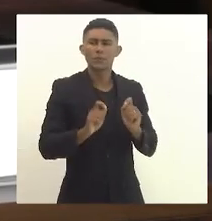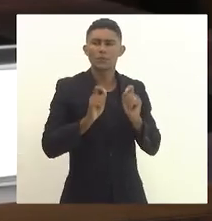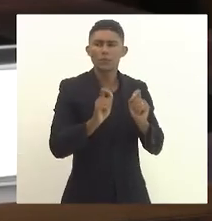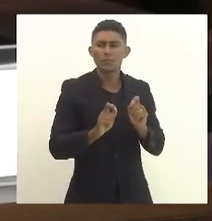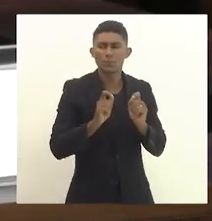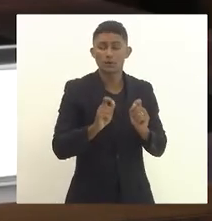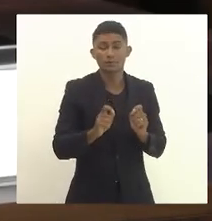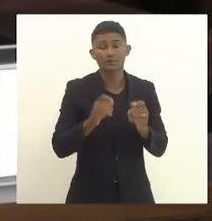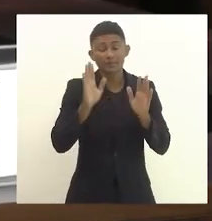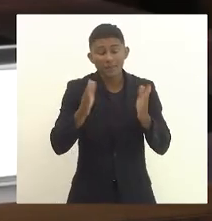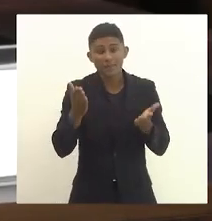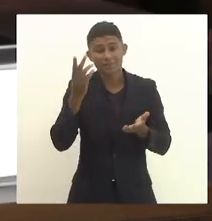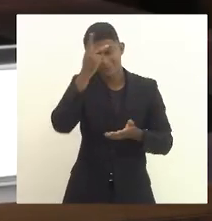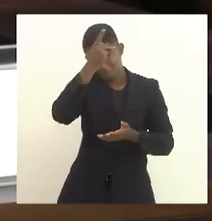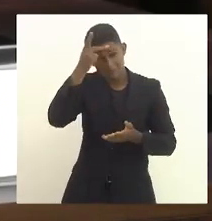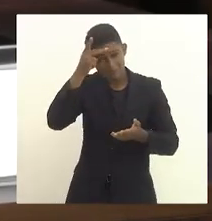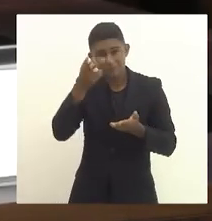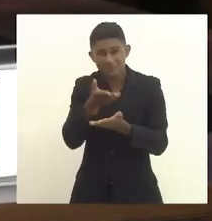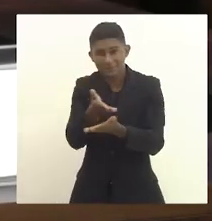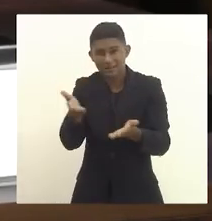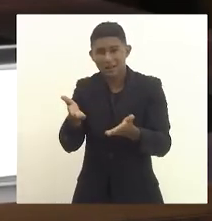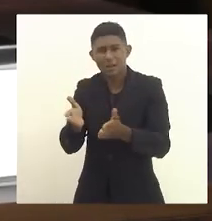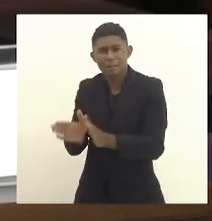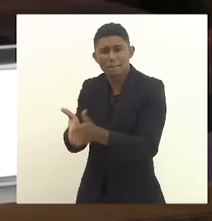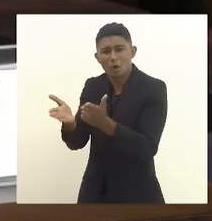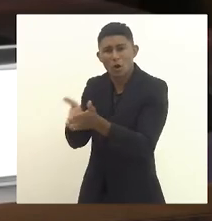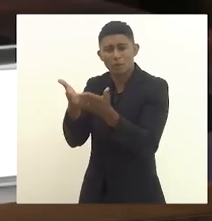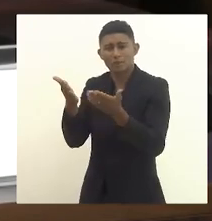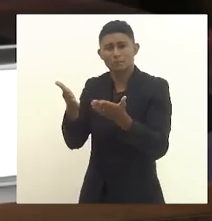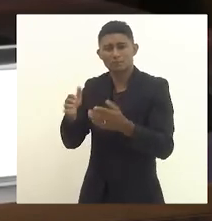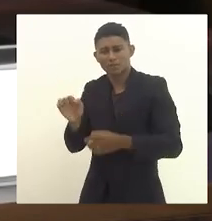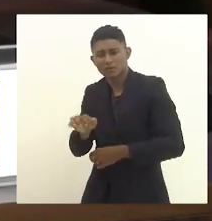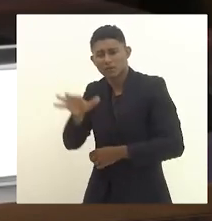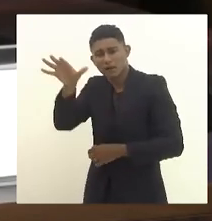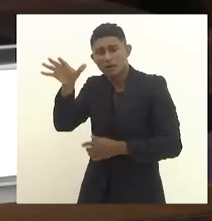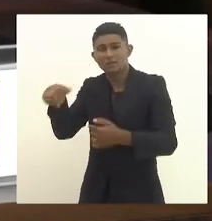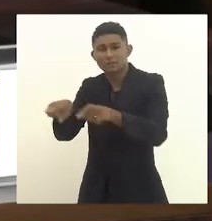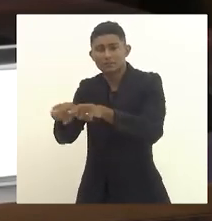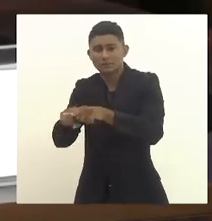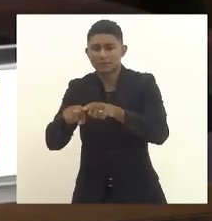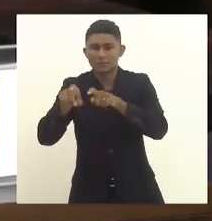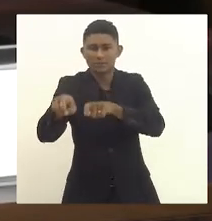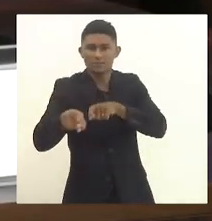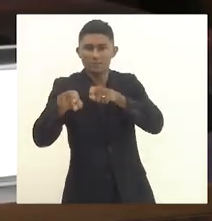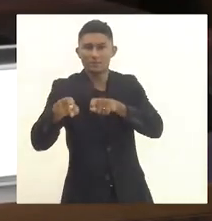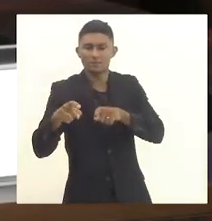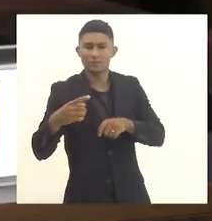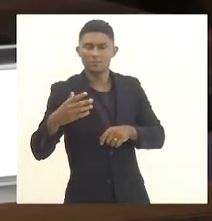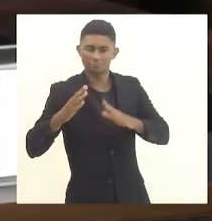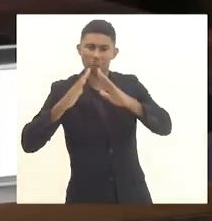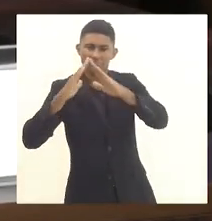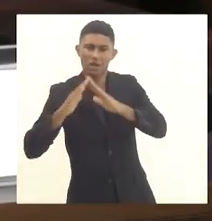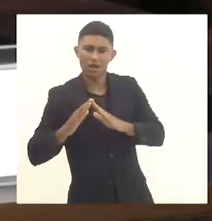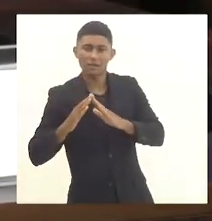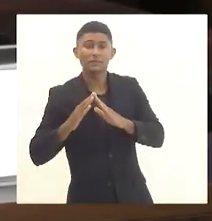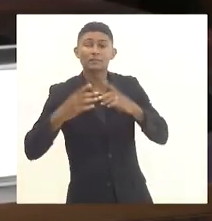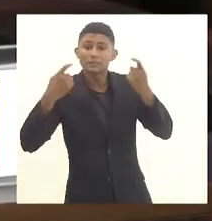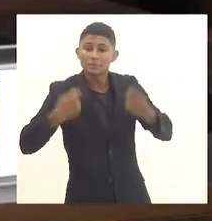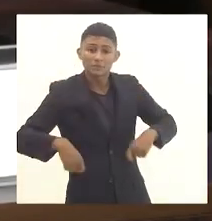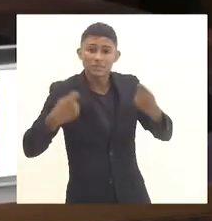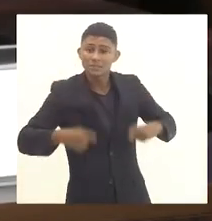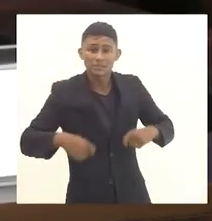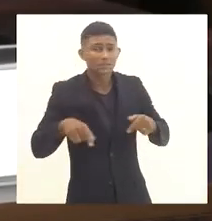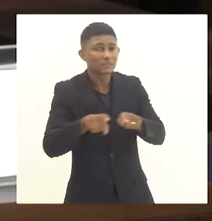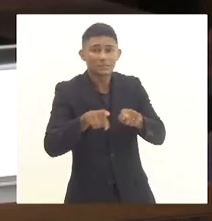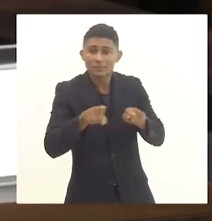pessoas das nossas periferias e do começo das nossas áreas rurais estejam cobertas, porque essas estão fora das manchas de cobertura. É levar